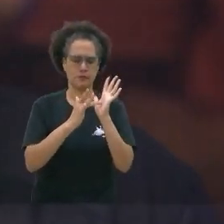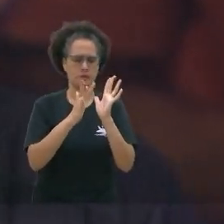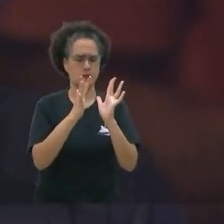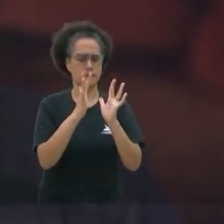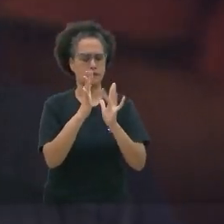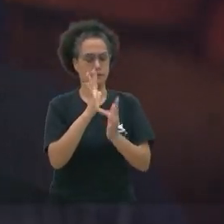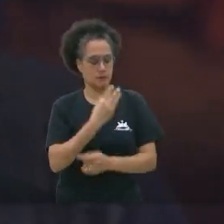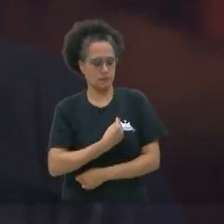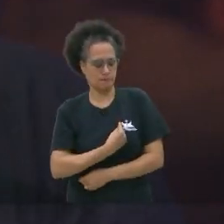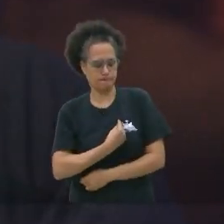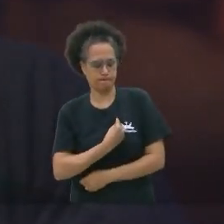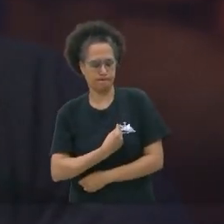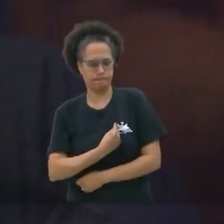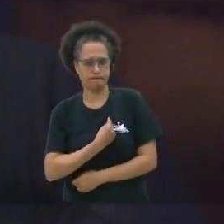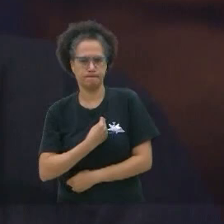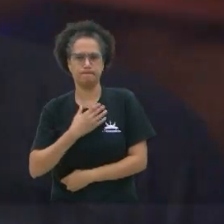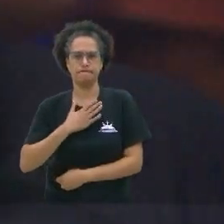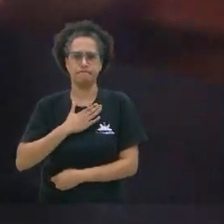vida.